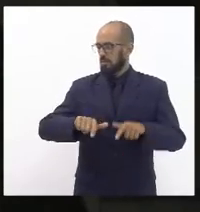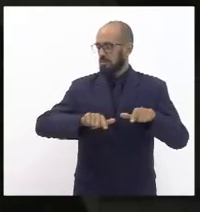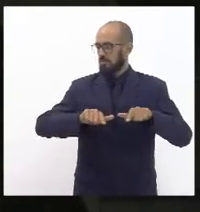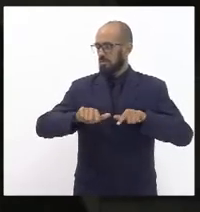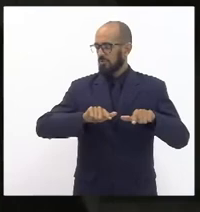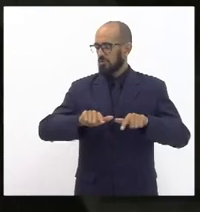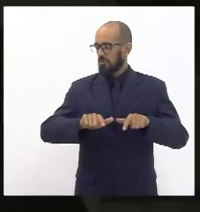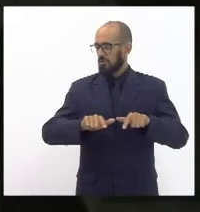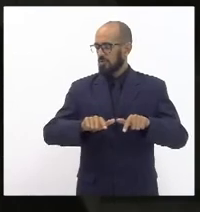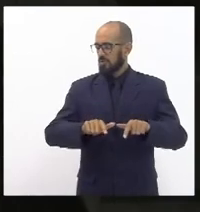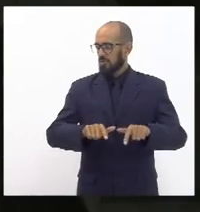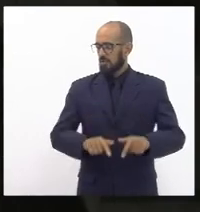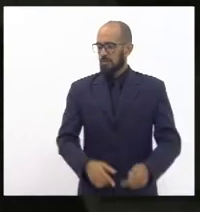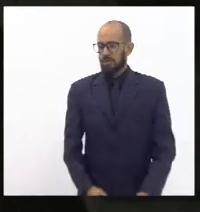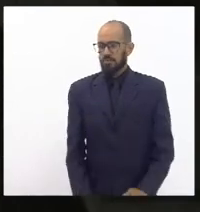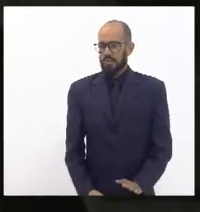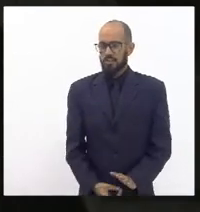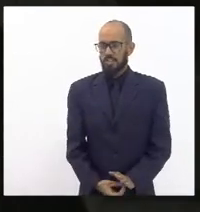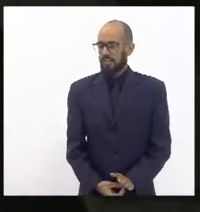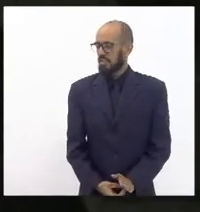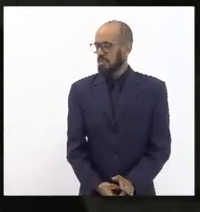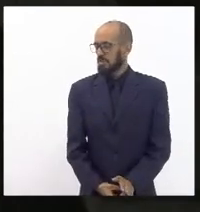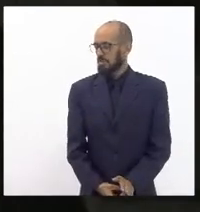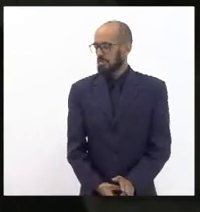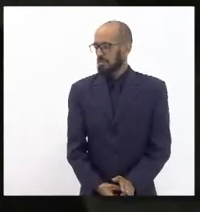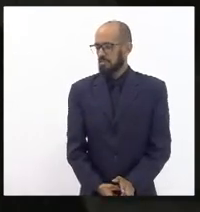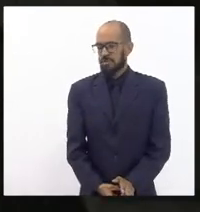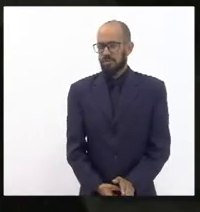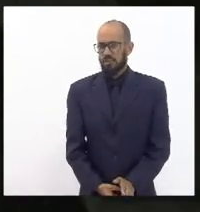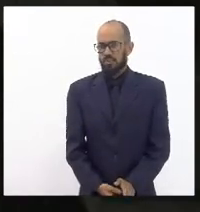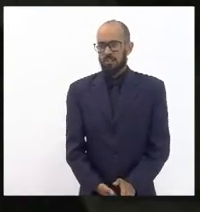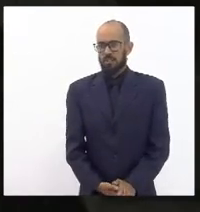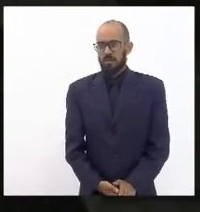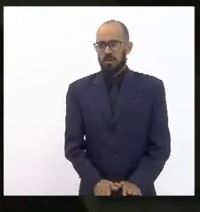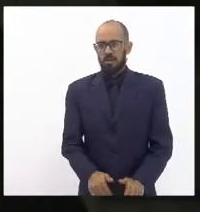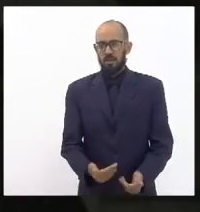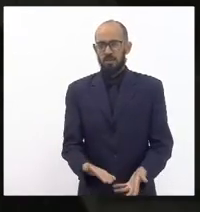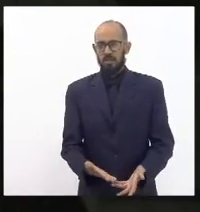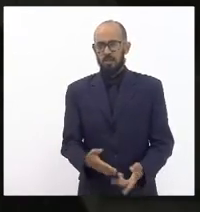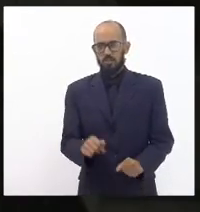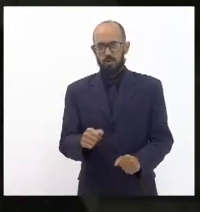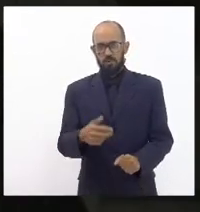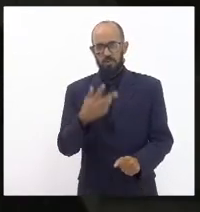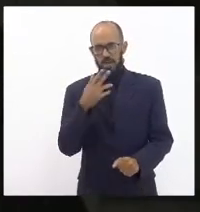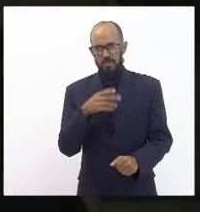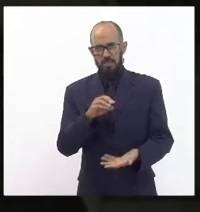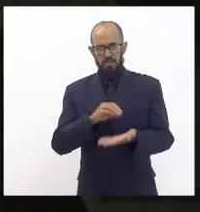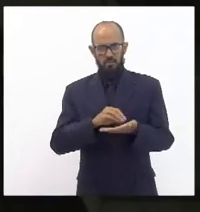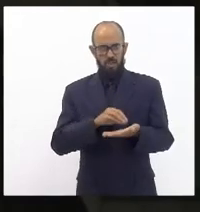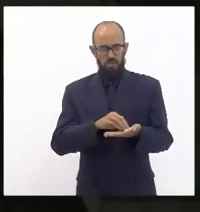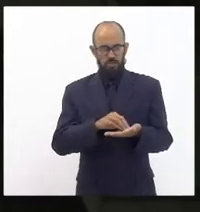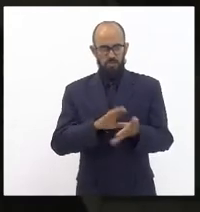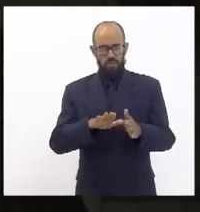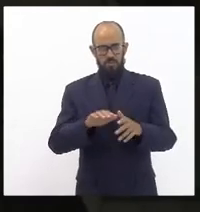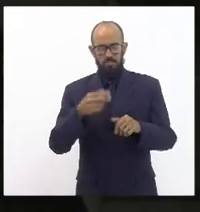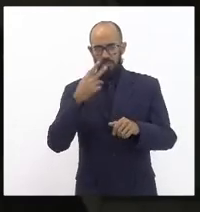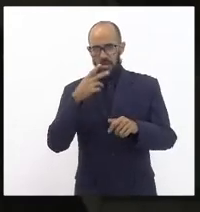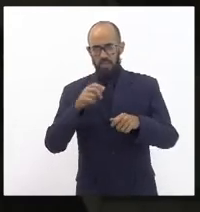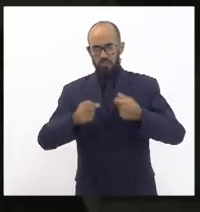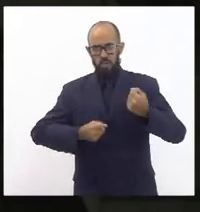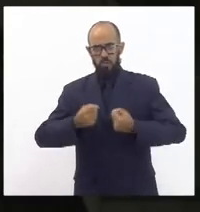sempre deixa a desejar bom e até parece que o automóvel